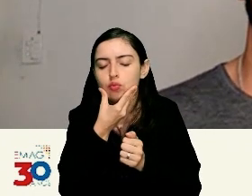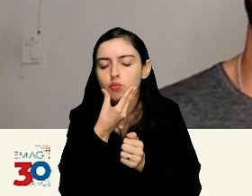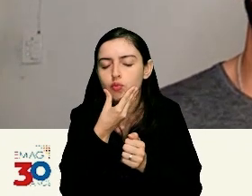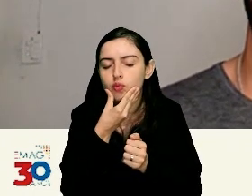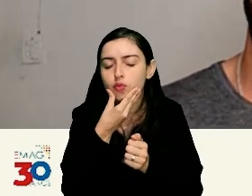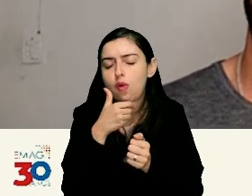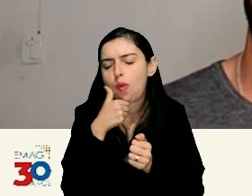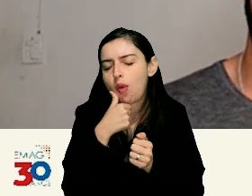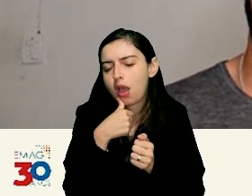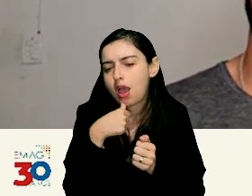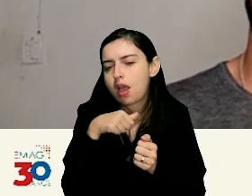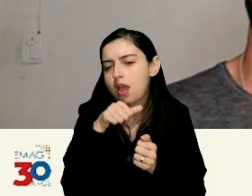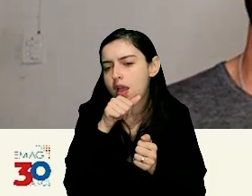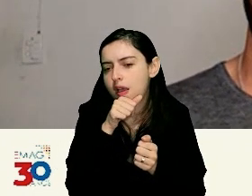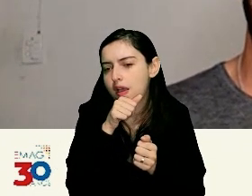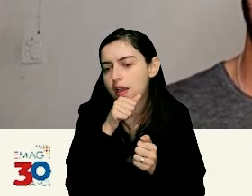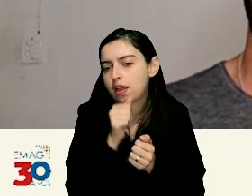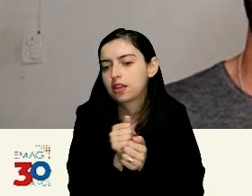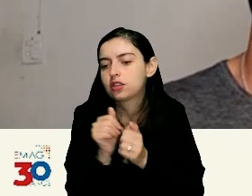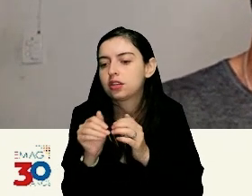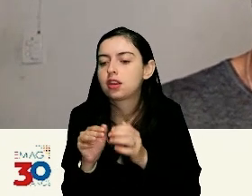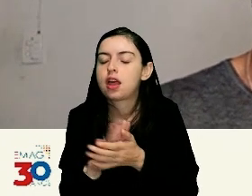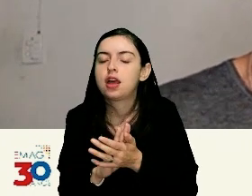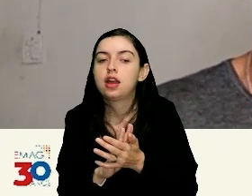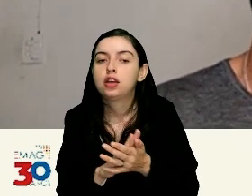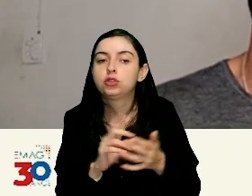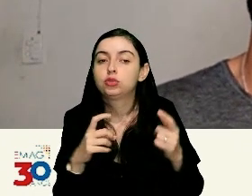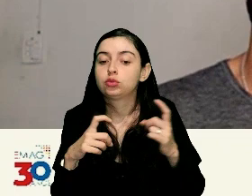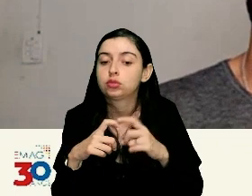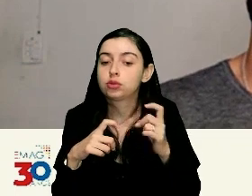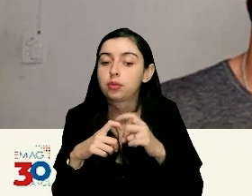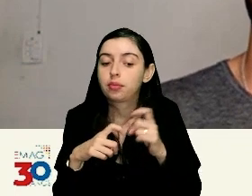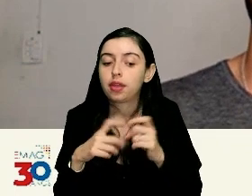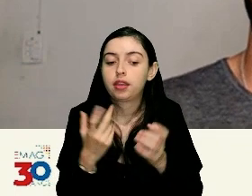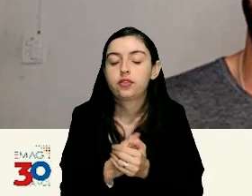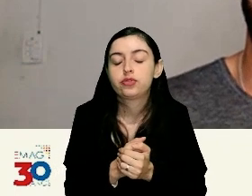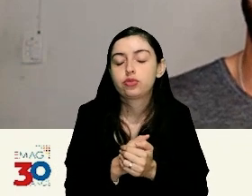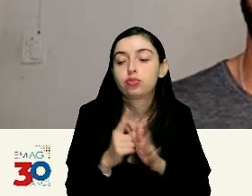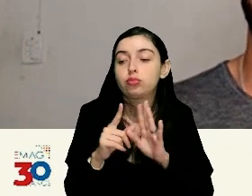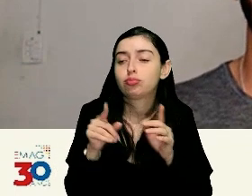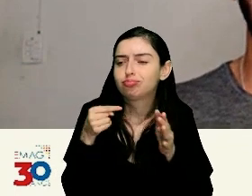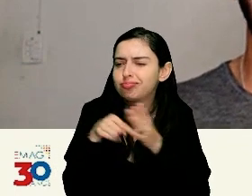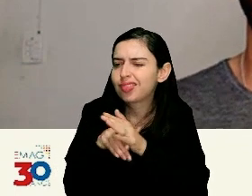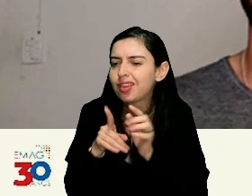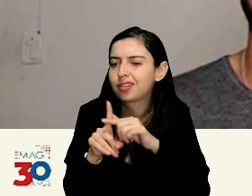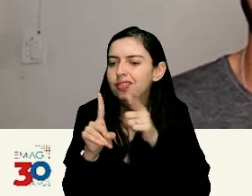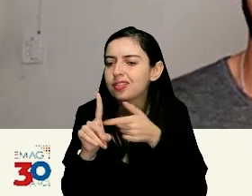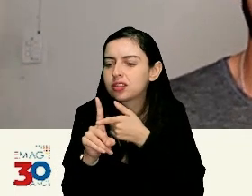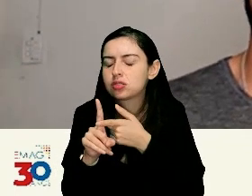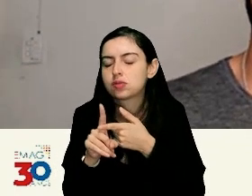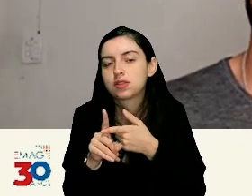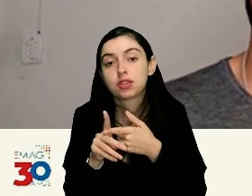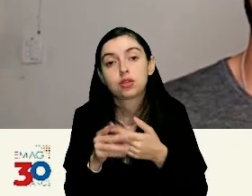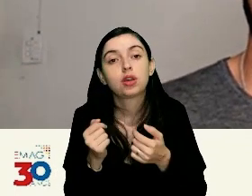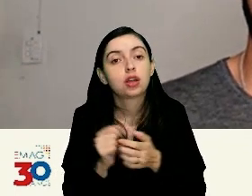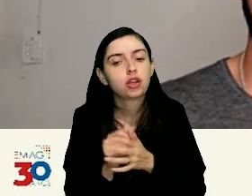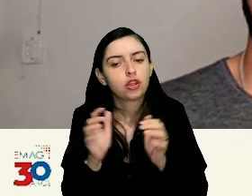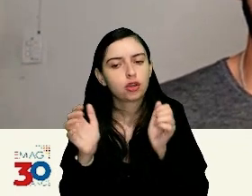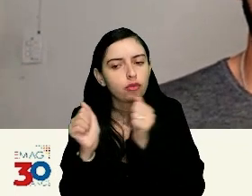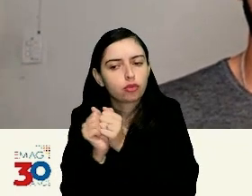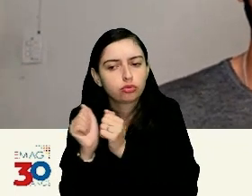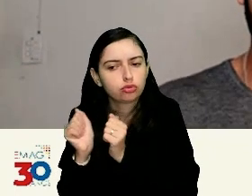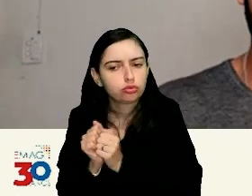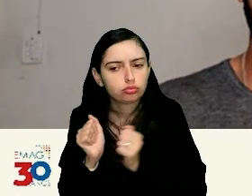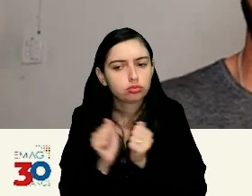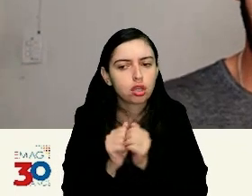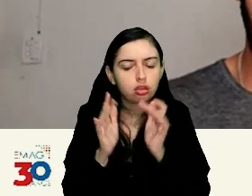me apropriar dessas responsabilidades já dentro da gestação, naturalmente eu vou me vinculando.